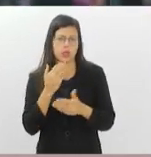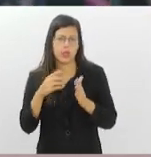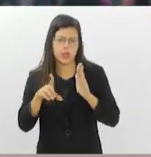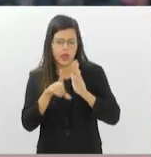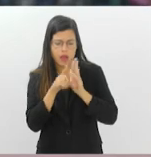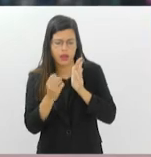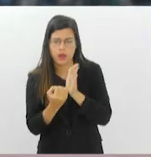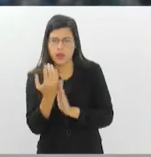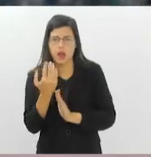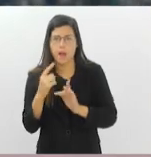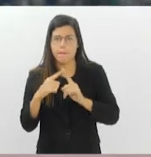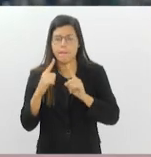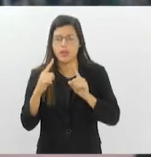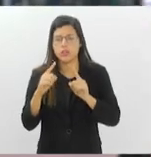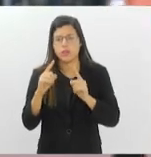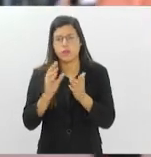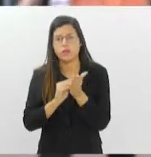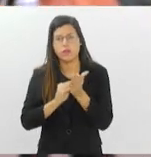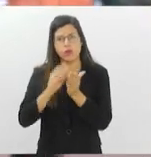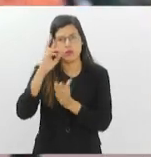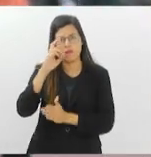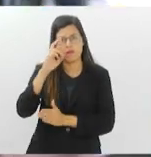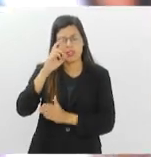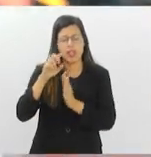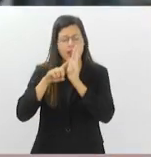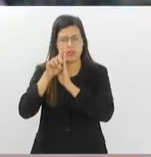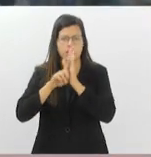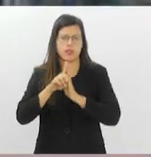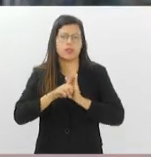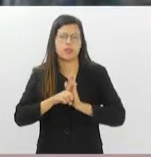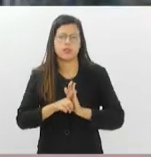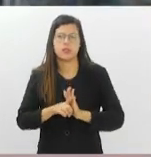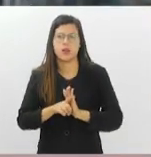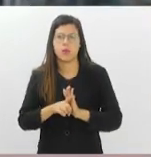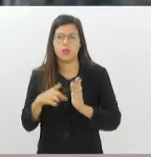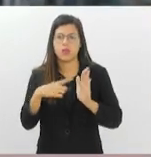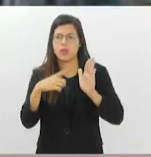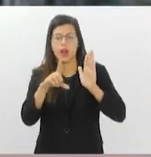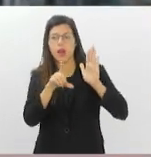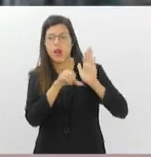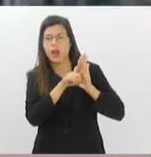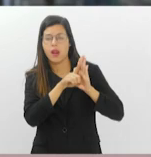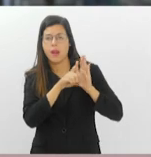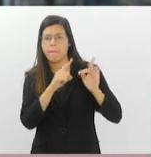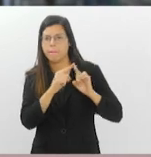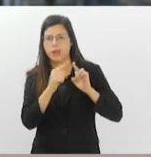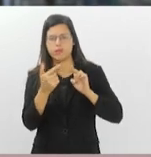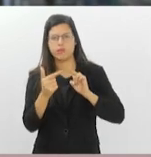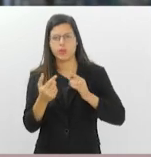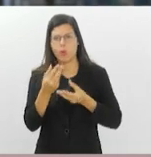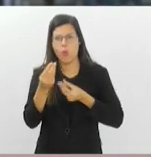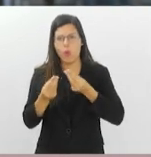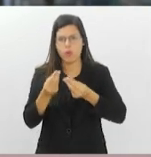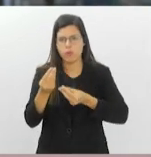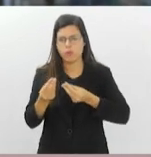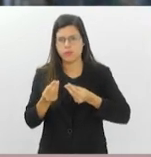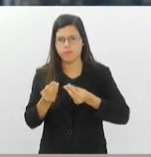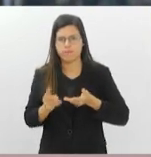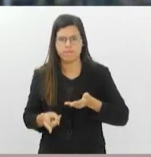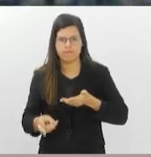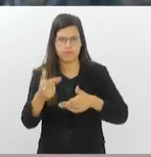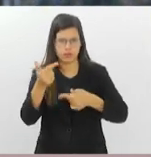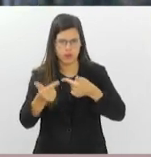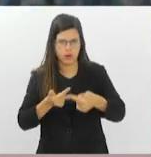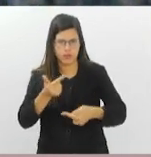fiscalize né Não adianta ter leis para e não ter com quem não ter como eh continuar com esse trabalho